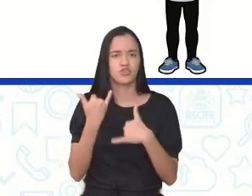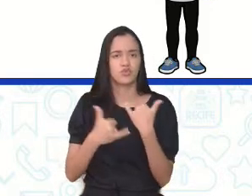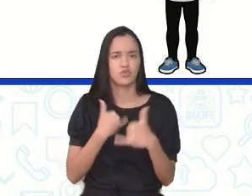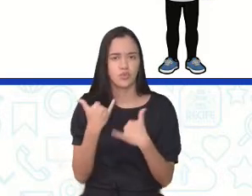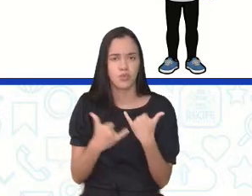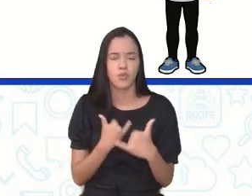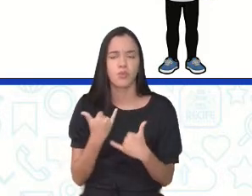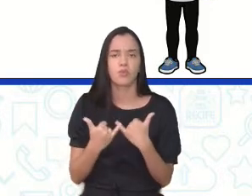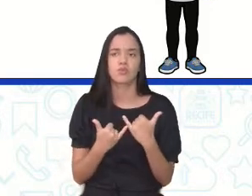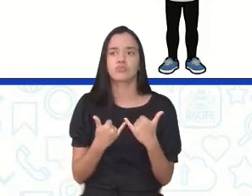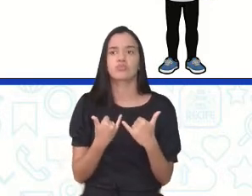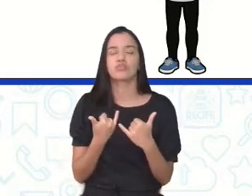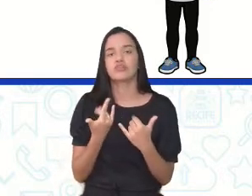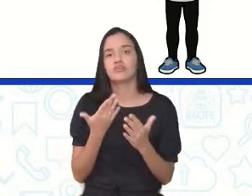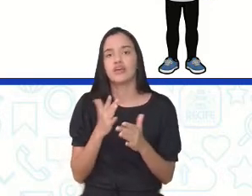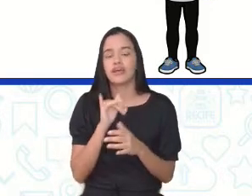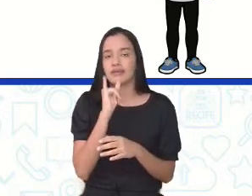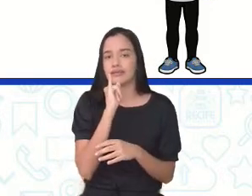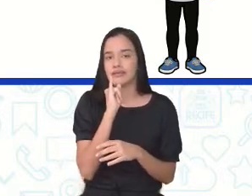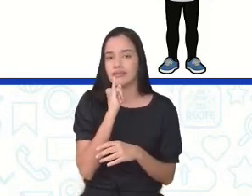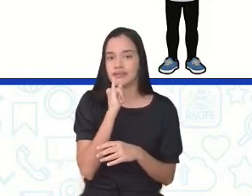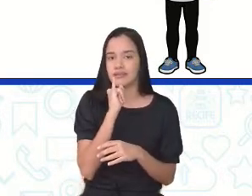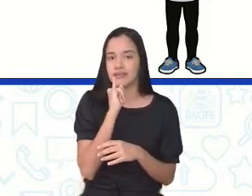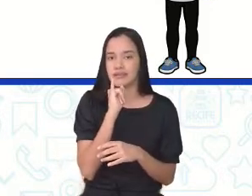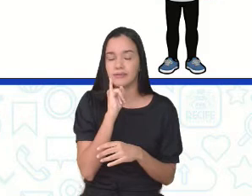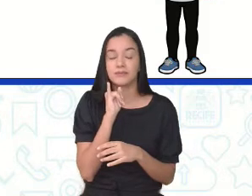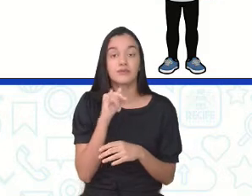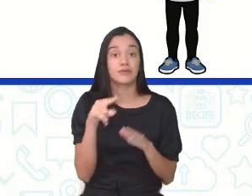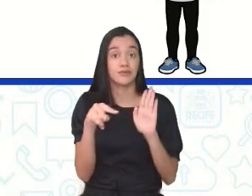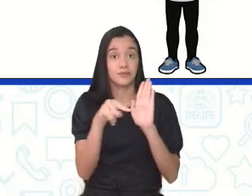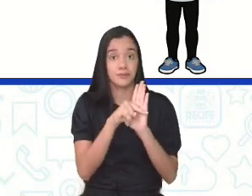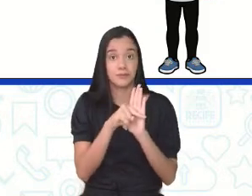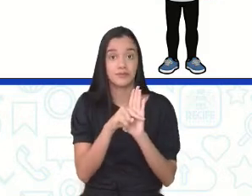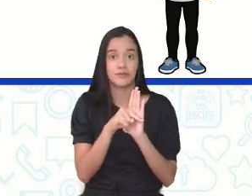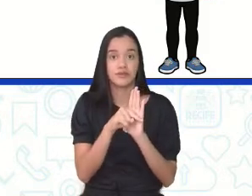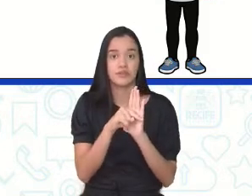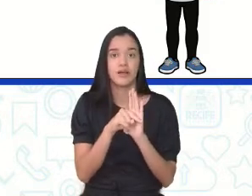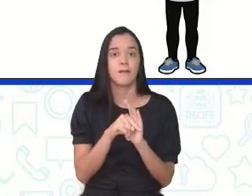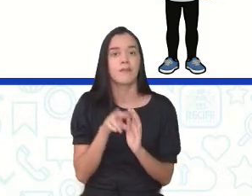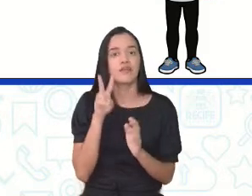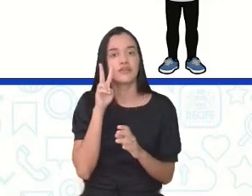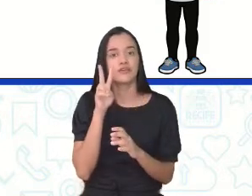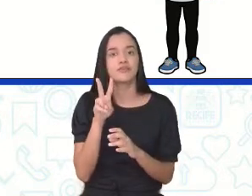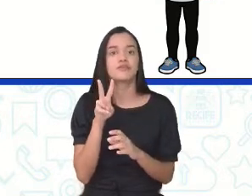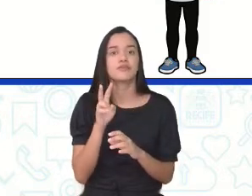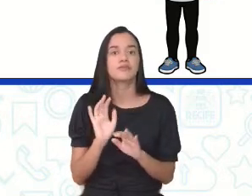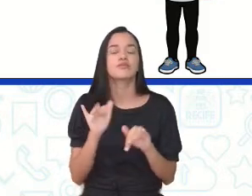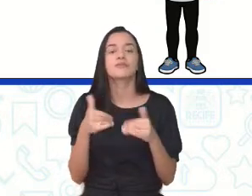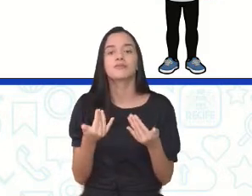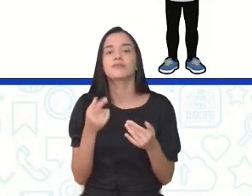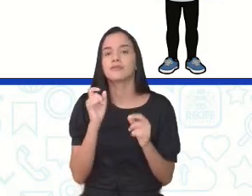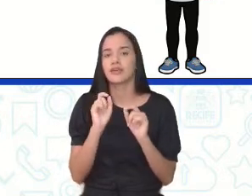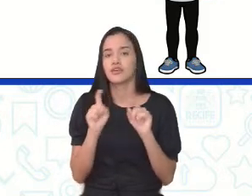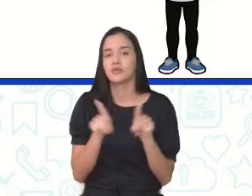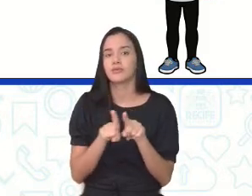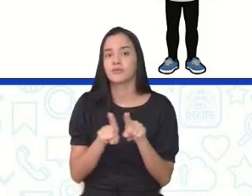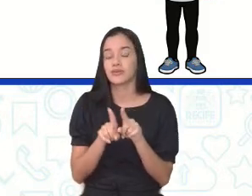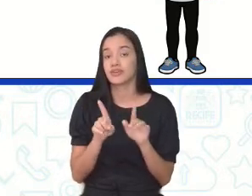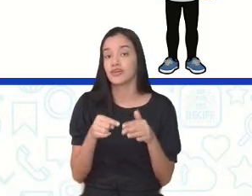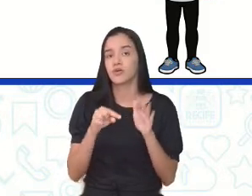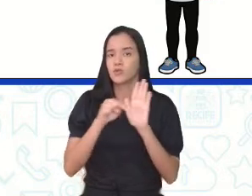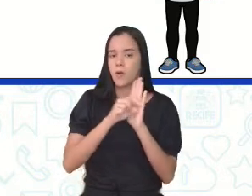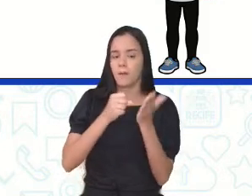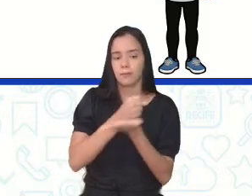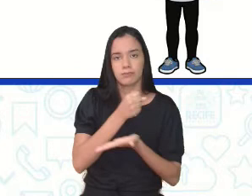sinais aí, né, em relação aos sinais de subtração. E vimos que quando a base é negativa e